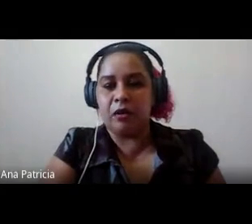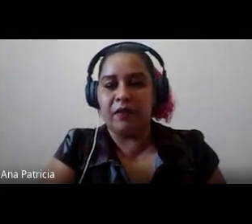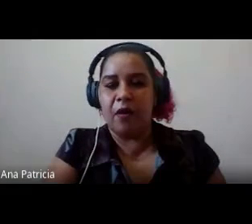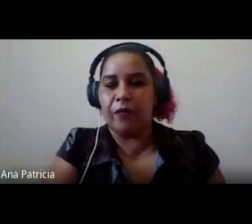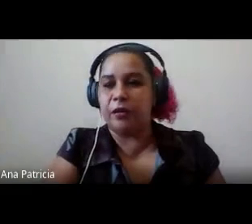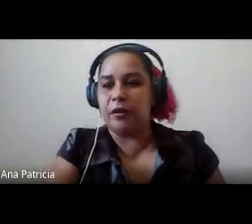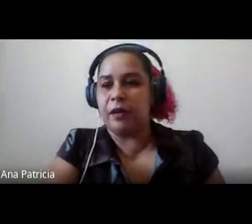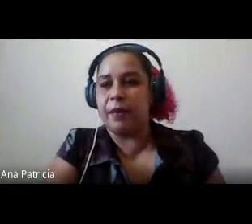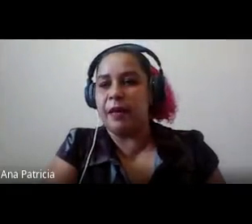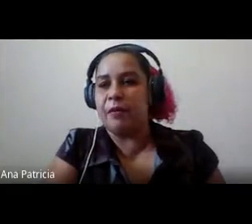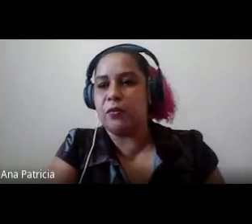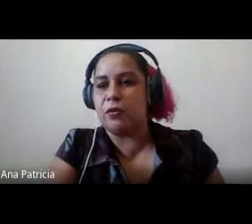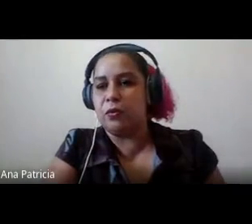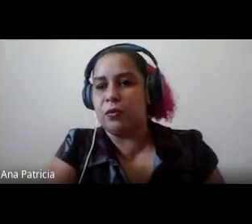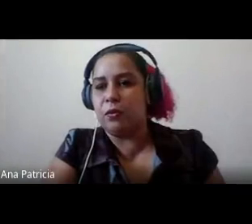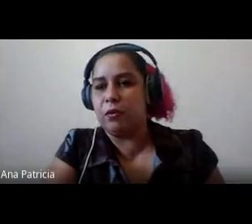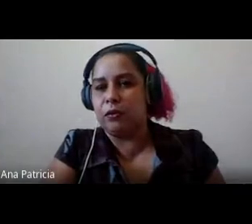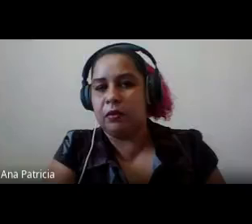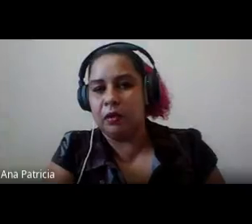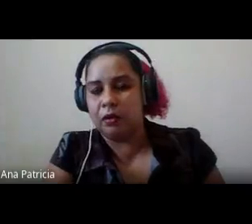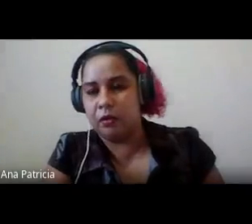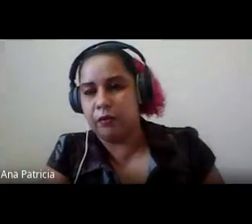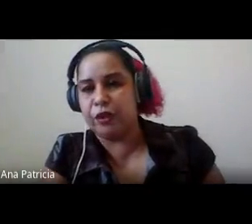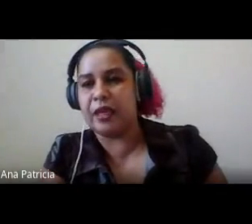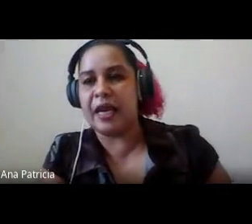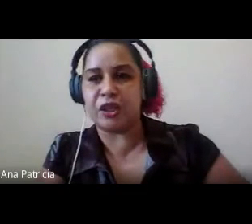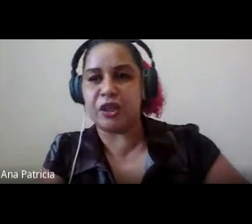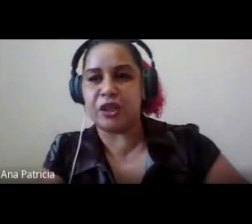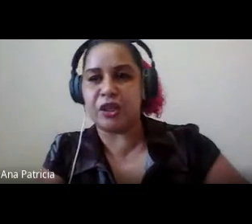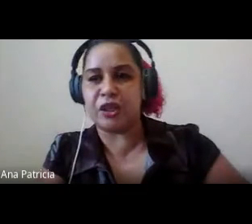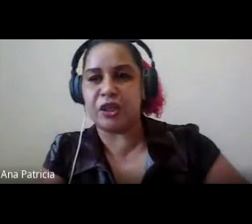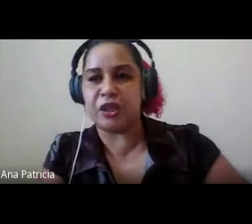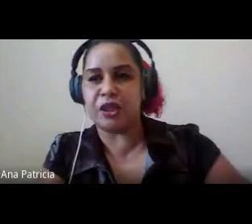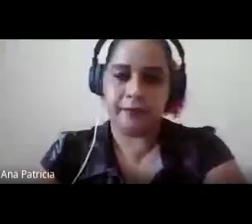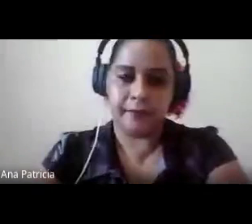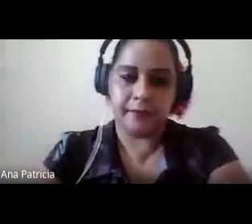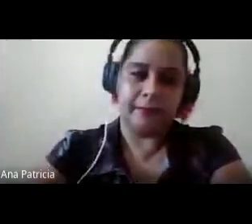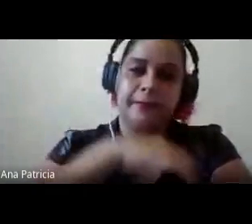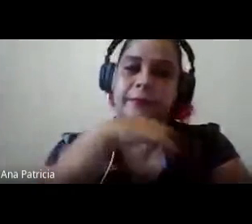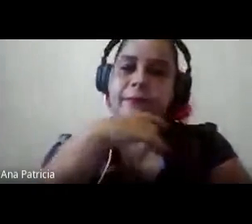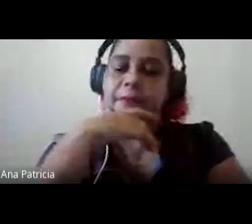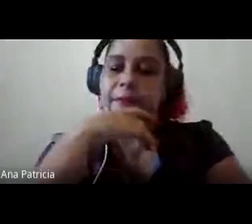Quem não estiver ouvindo, não tem problema, o vídeo tem legenda.